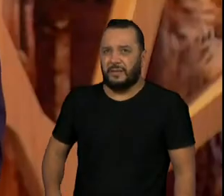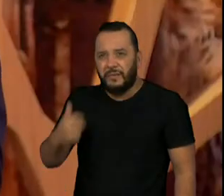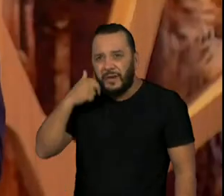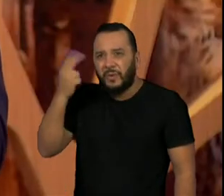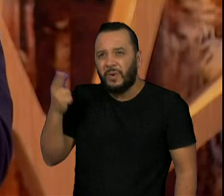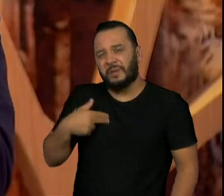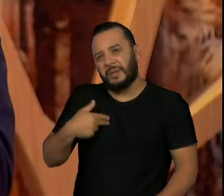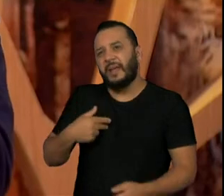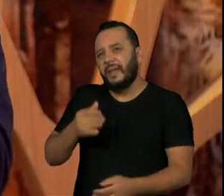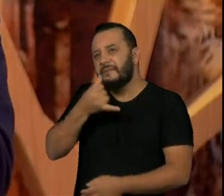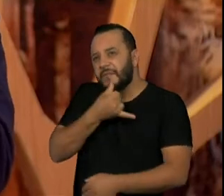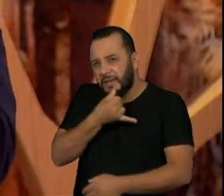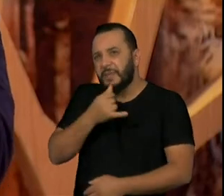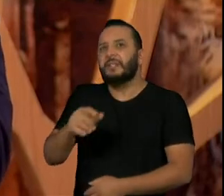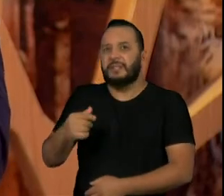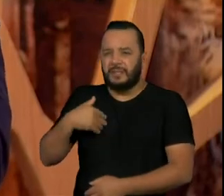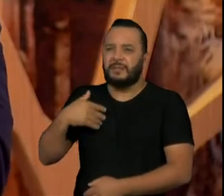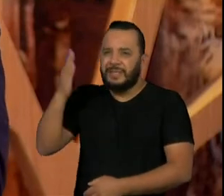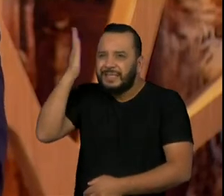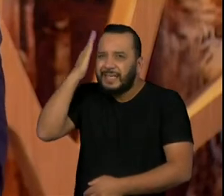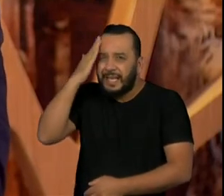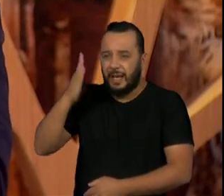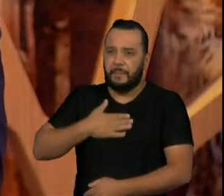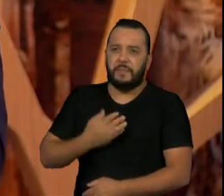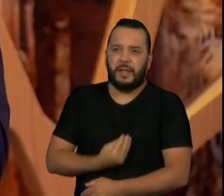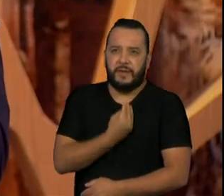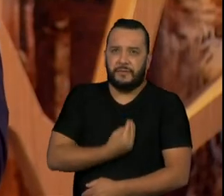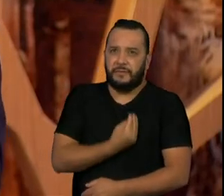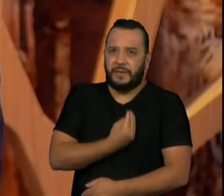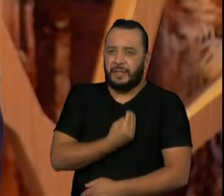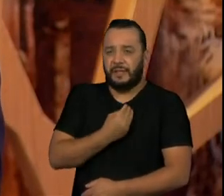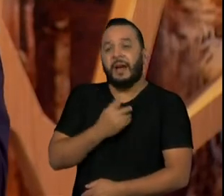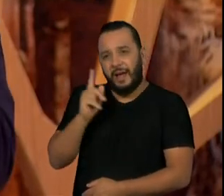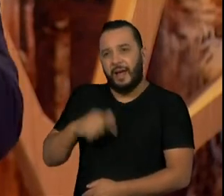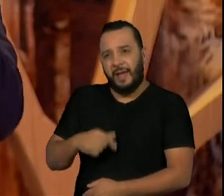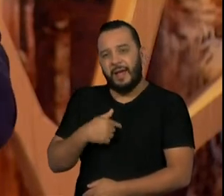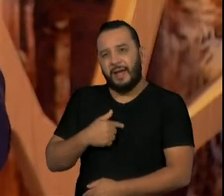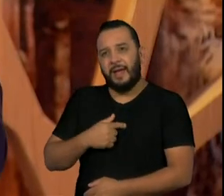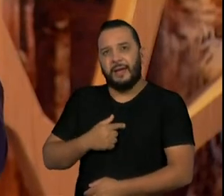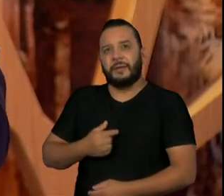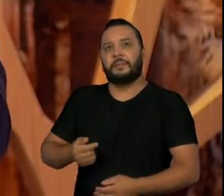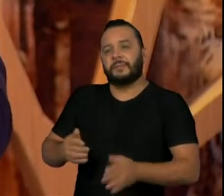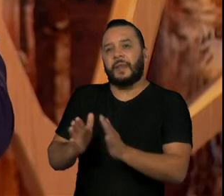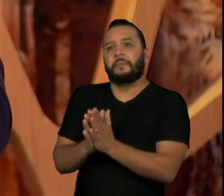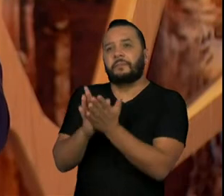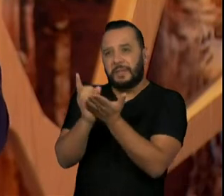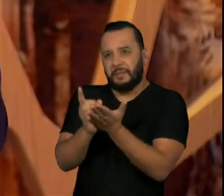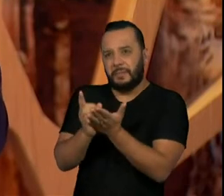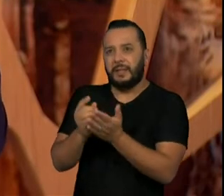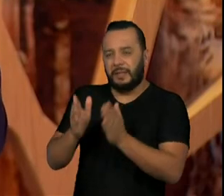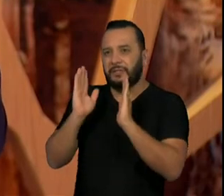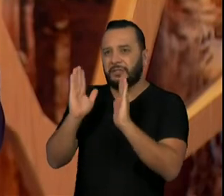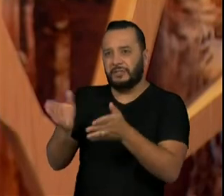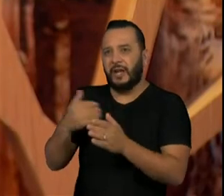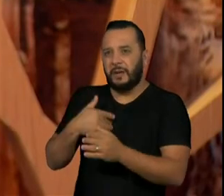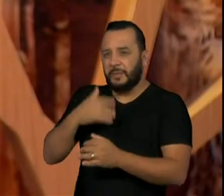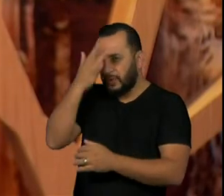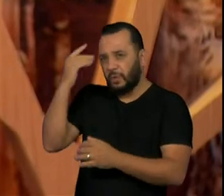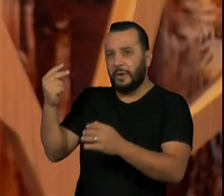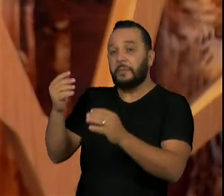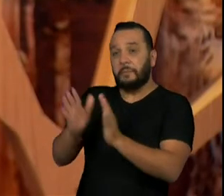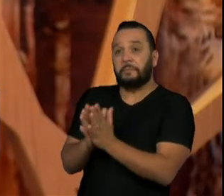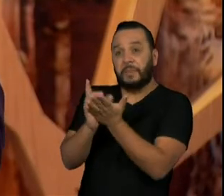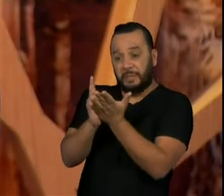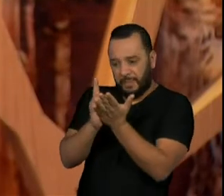porque, infelizmente, existem... Eu sei que a minha vida é a única Bíblia que muito não-adventista vai estar lendo lá fora. Eu digo Bíblia